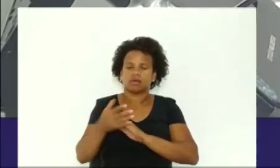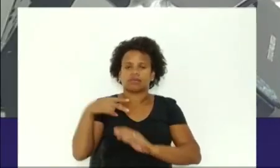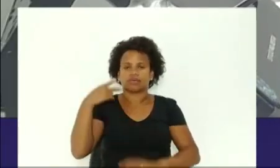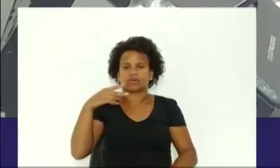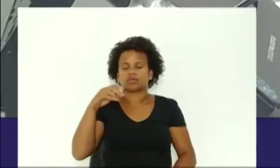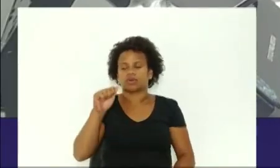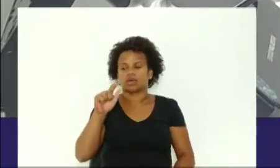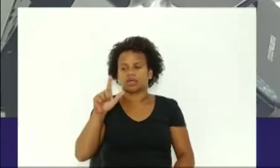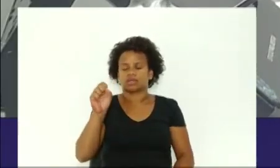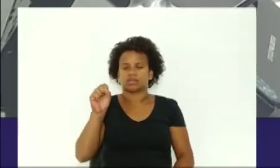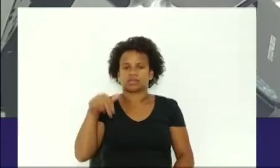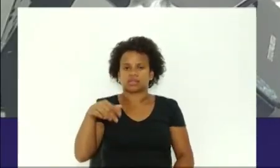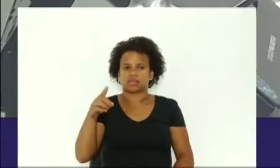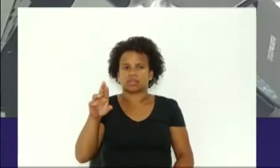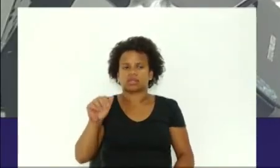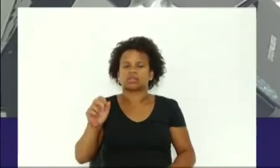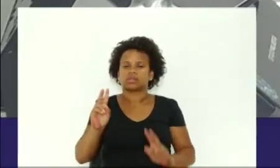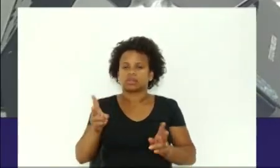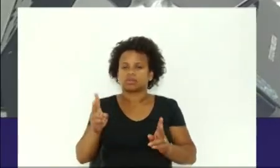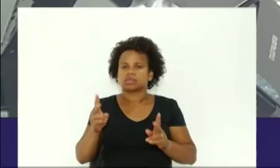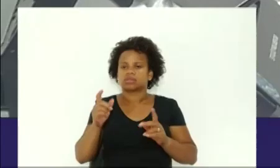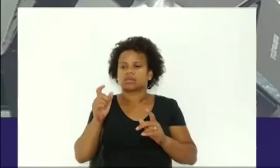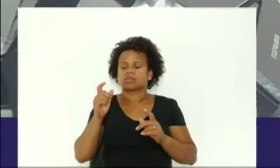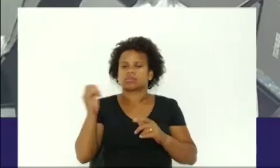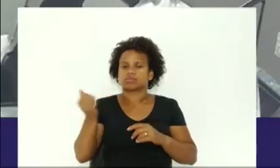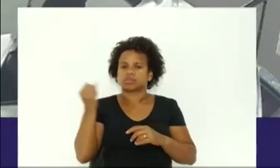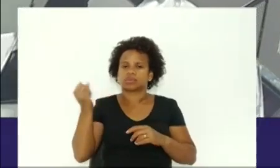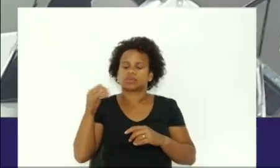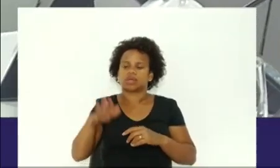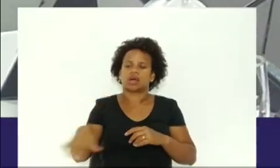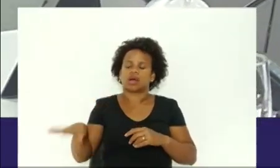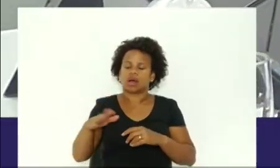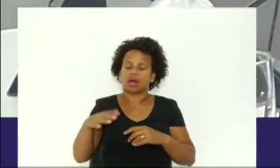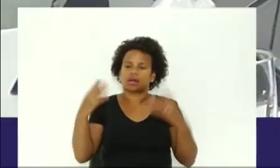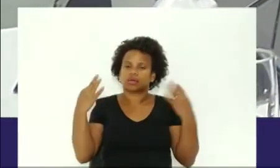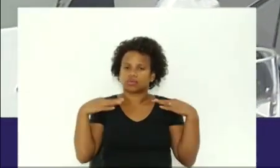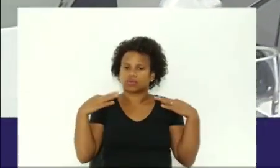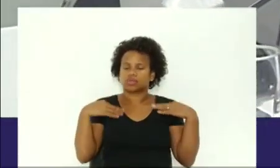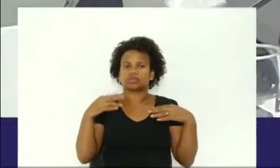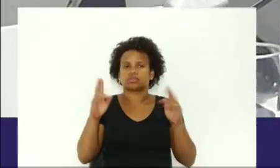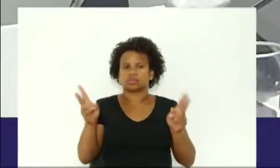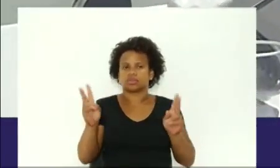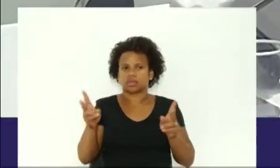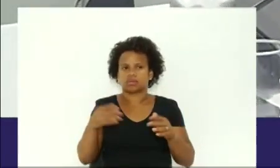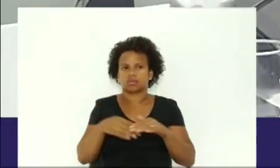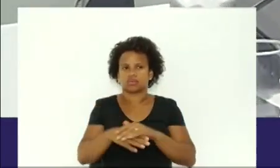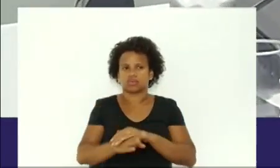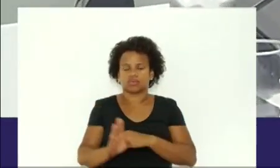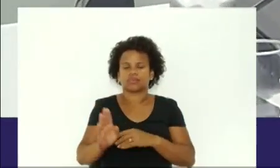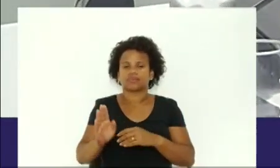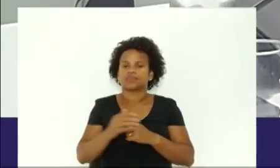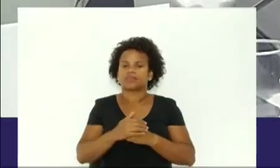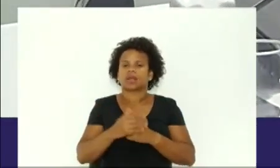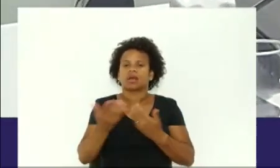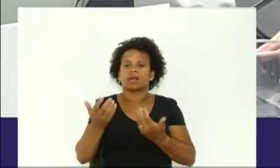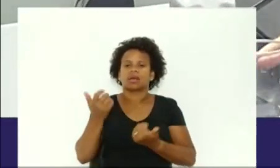se importando com a área de turismo, já é uma frequente nas matérias dela, gostaria de apoiá-la